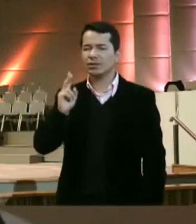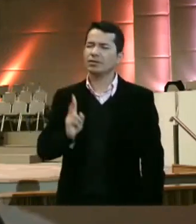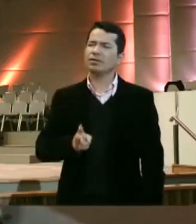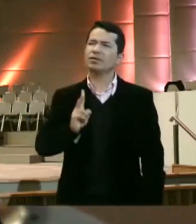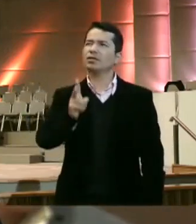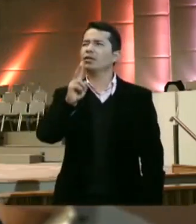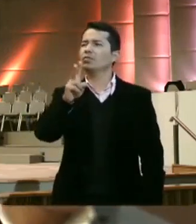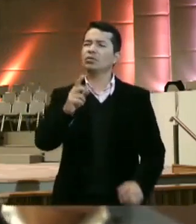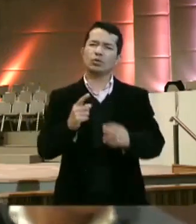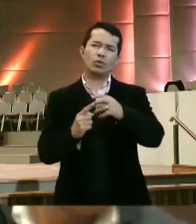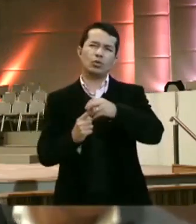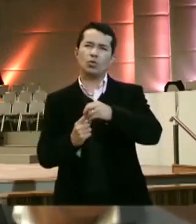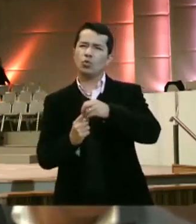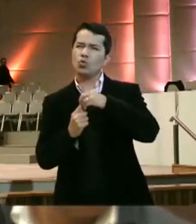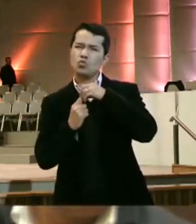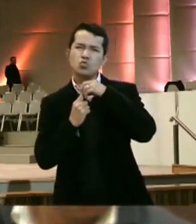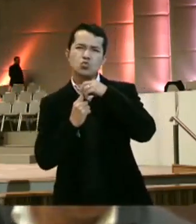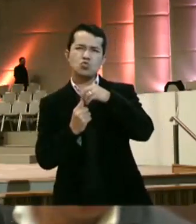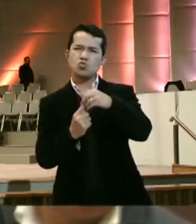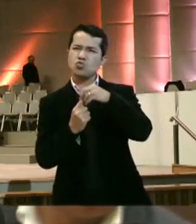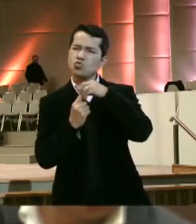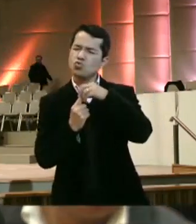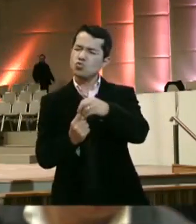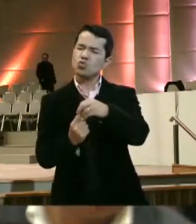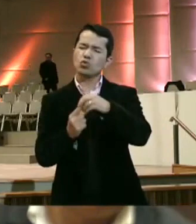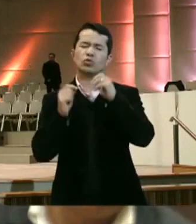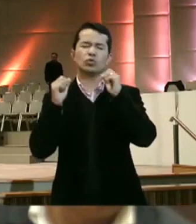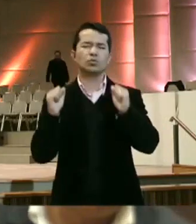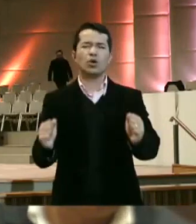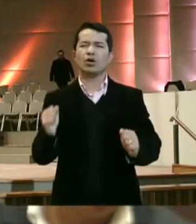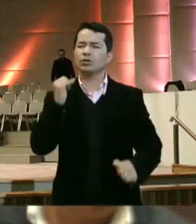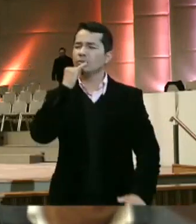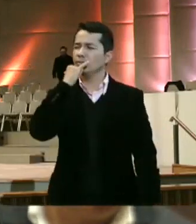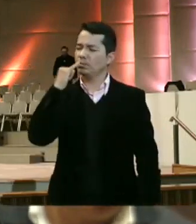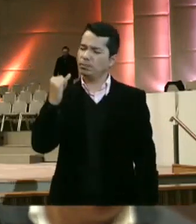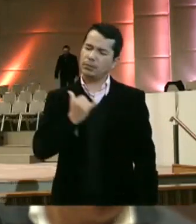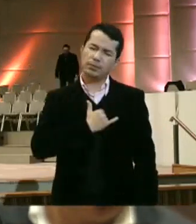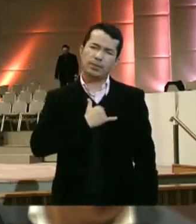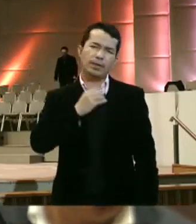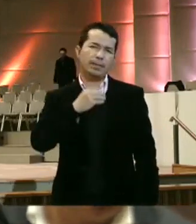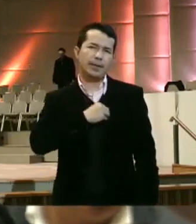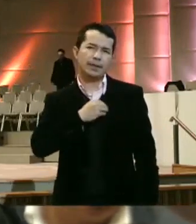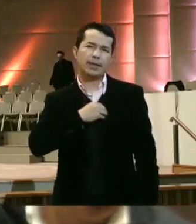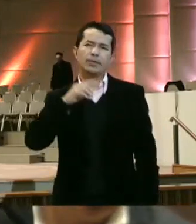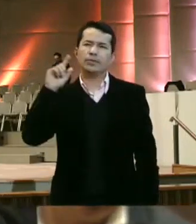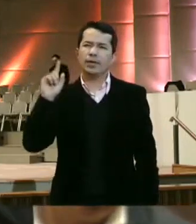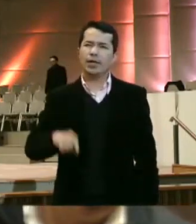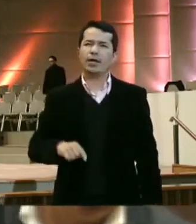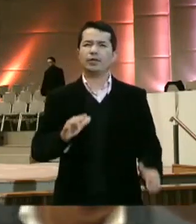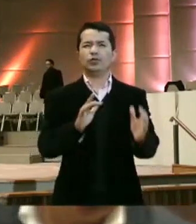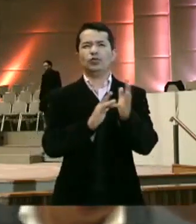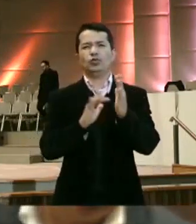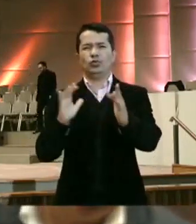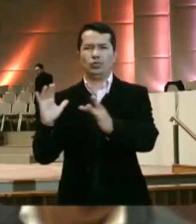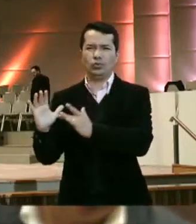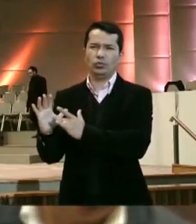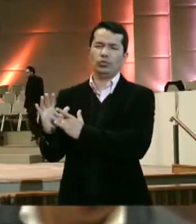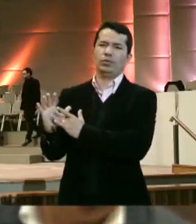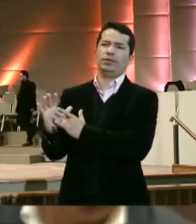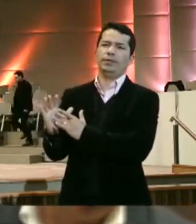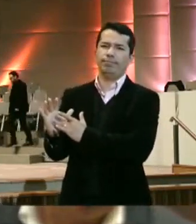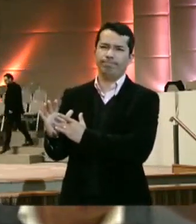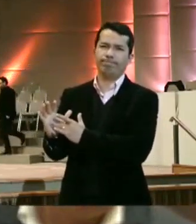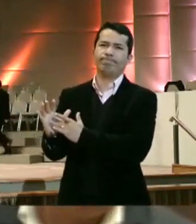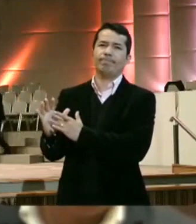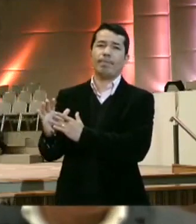essência. Jesus é o médico que trata a nossa vida. Quando a gente come do pão e quando a gente